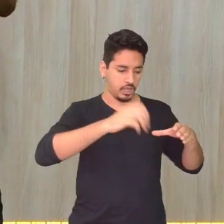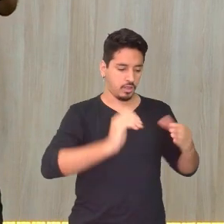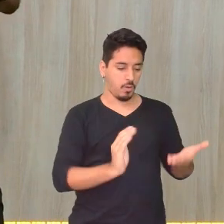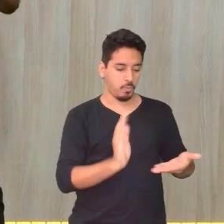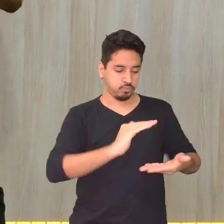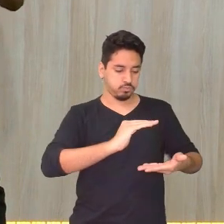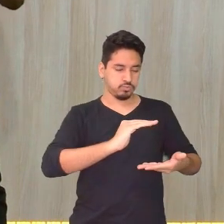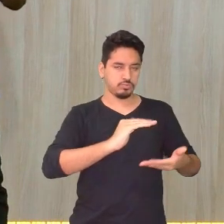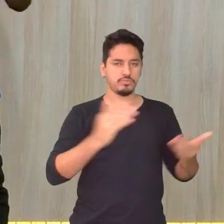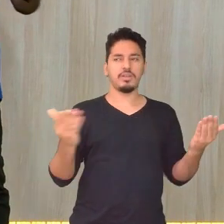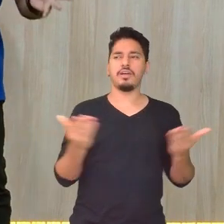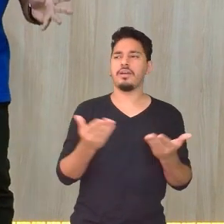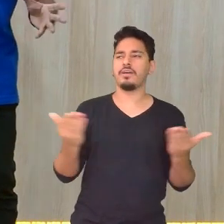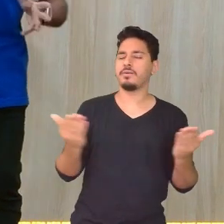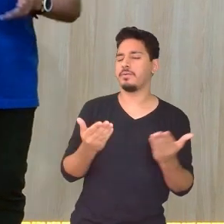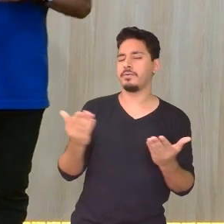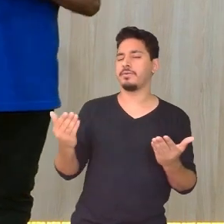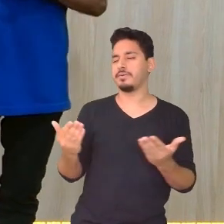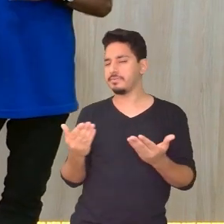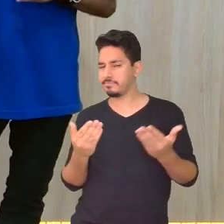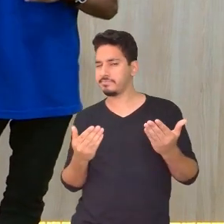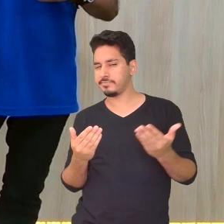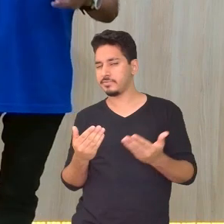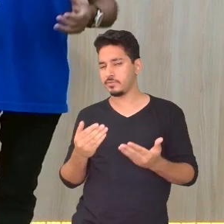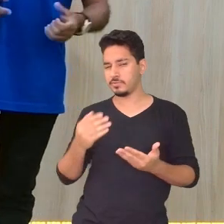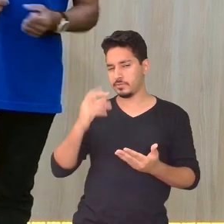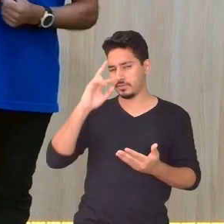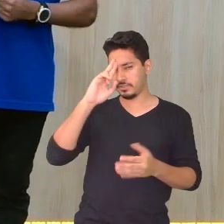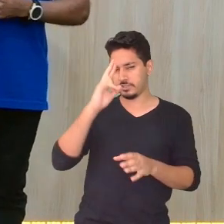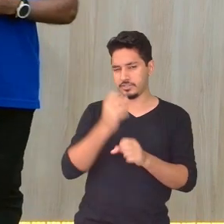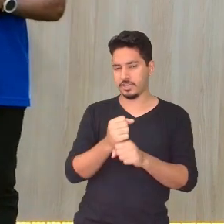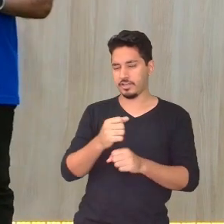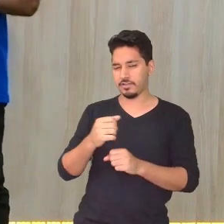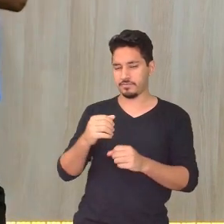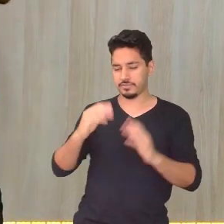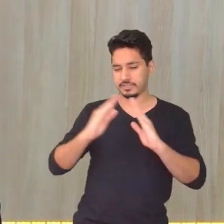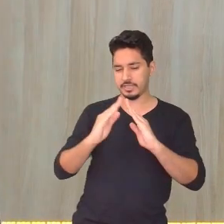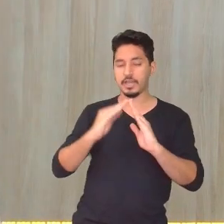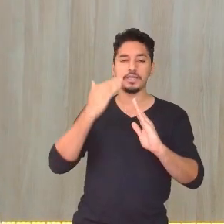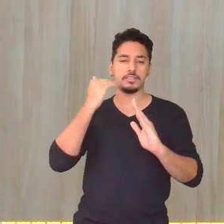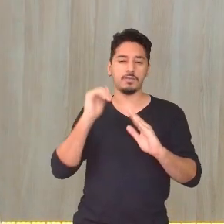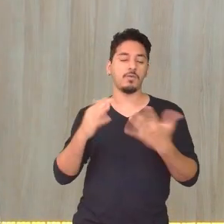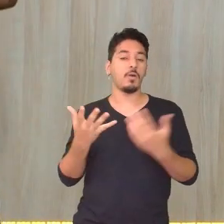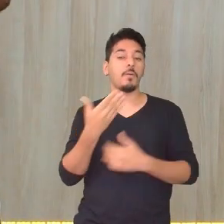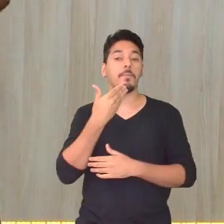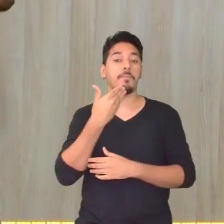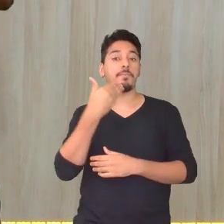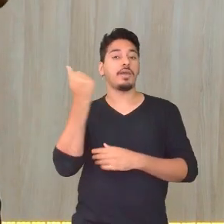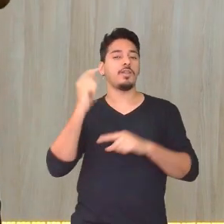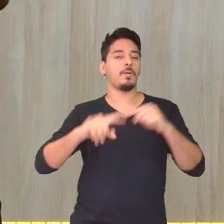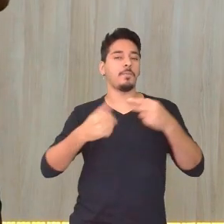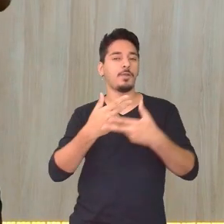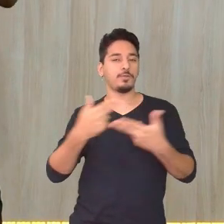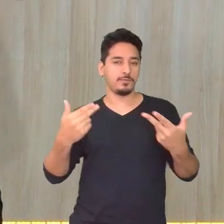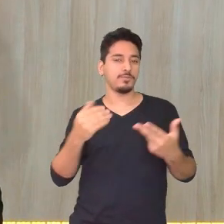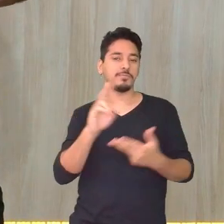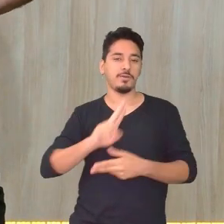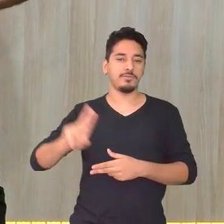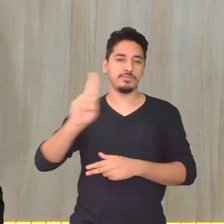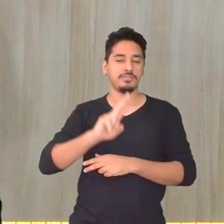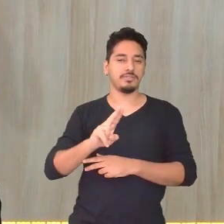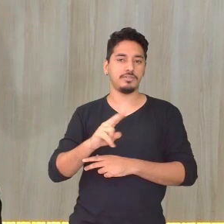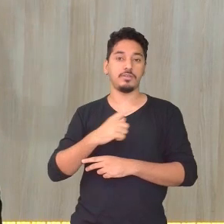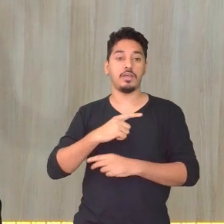Agora, as donas de casa aí, os donos de casa, sabem também direitinho quem é o melhor produto para que você venha utilizar. Também tem que ver isso, né? Não adianta